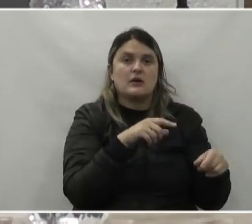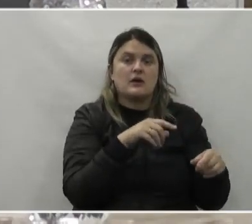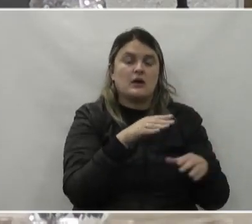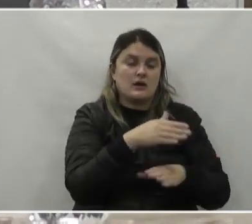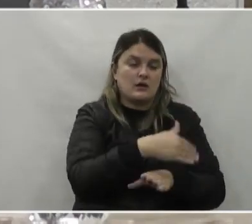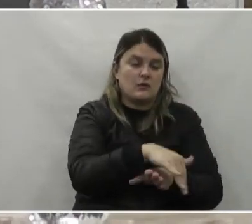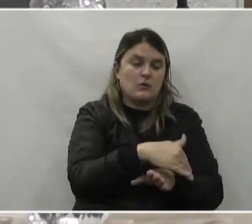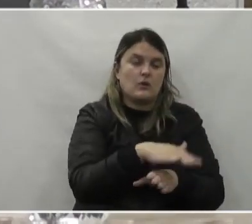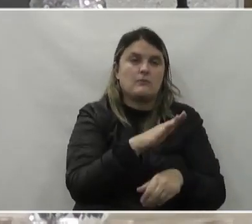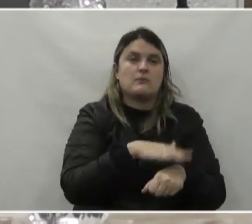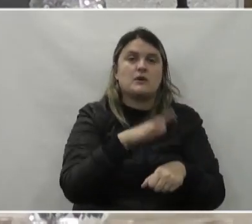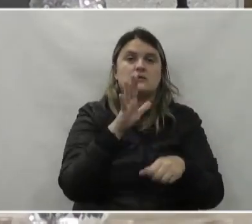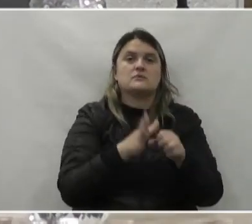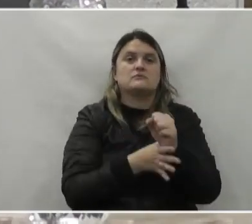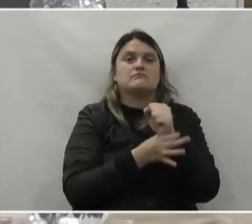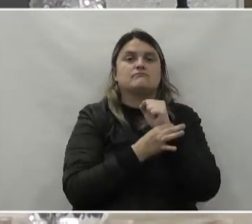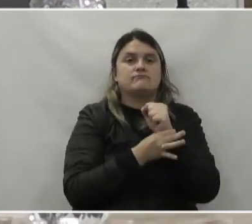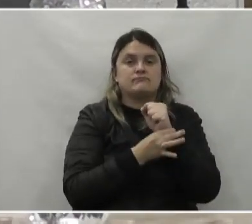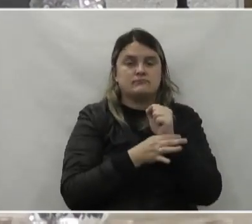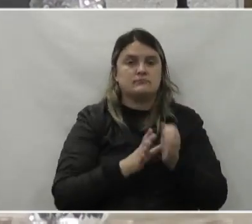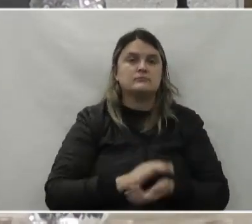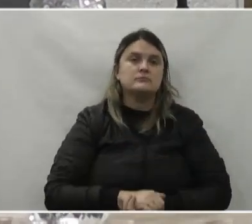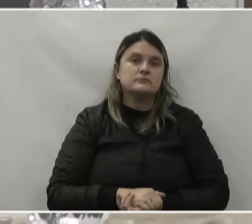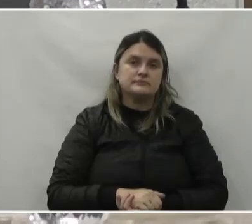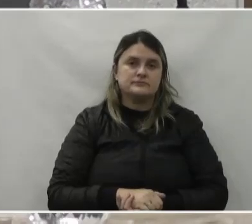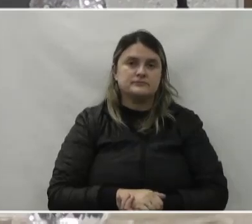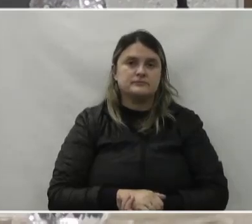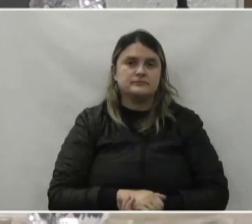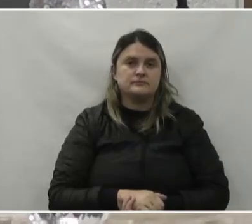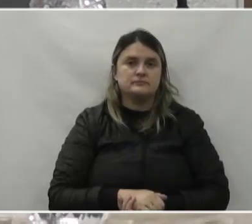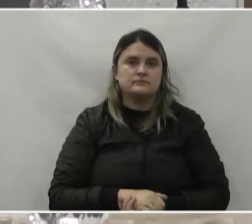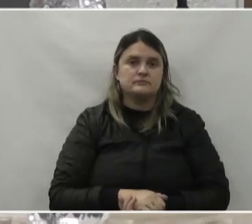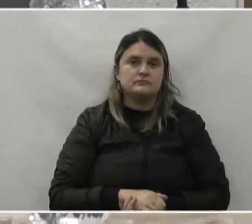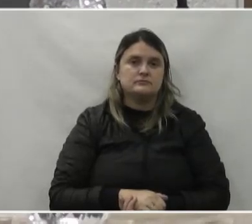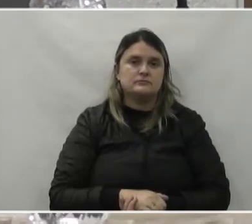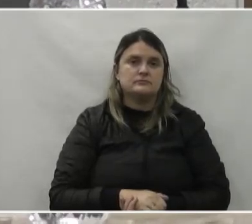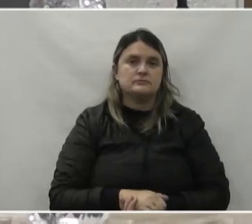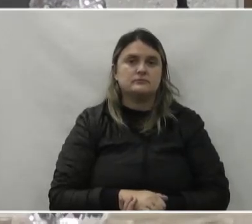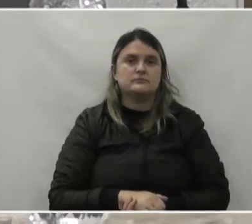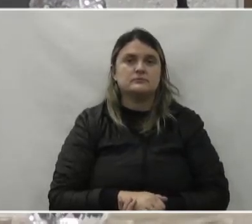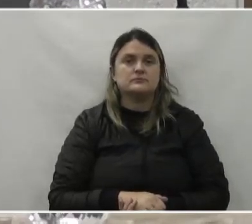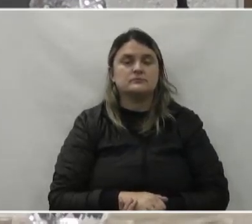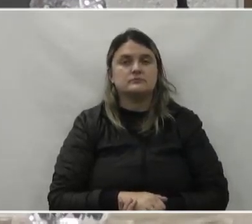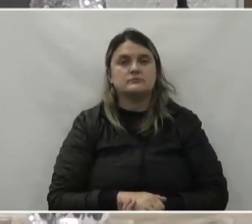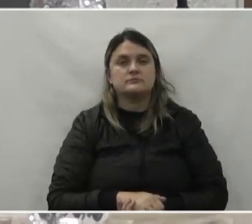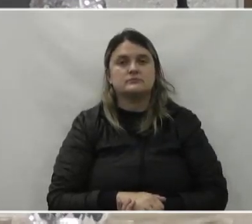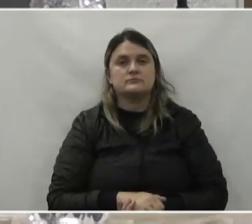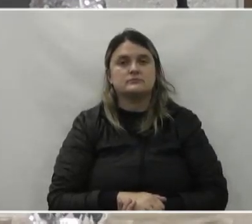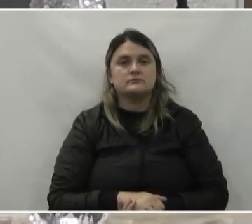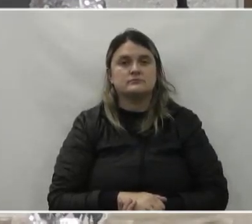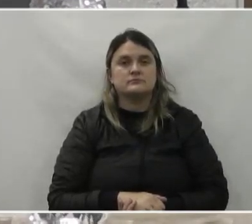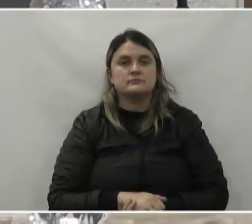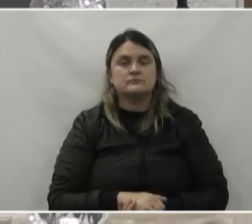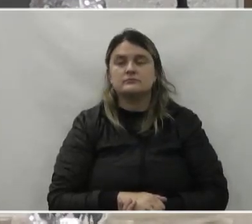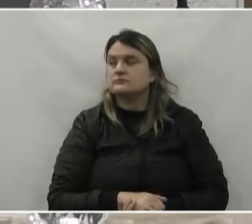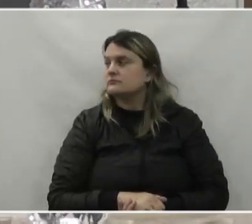como se diz, mais, que seja mais, como vou falar assim,